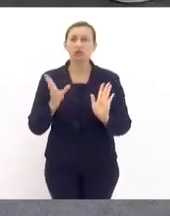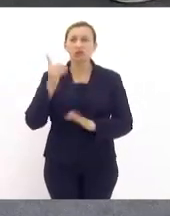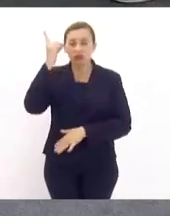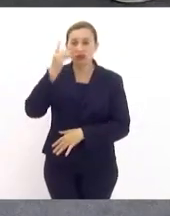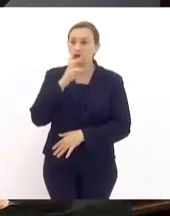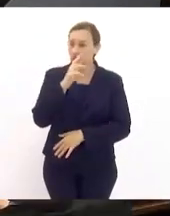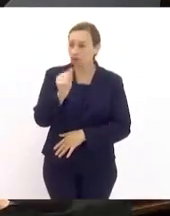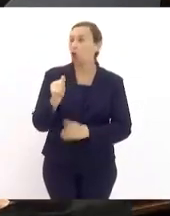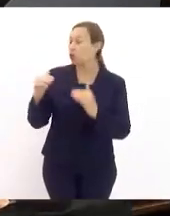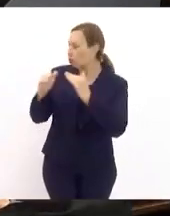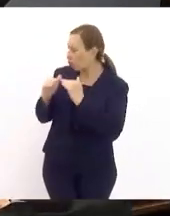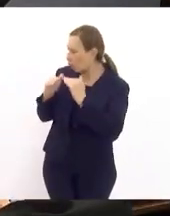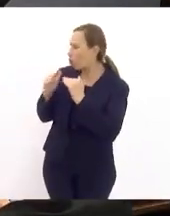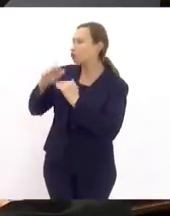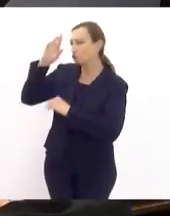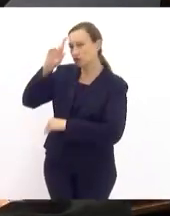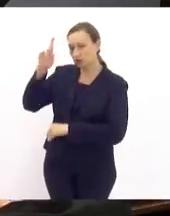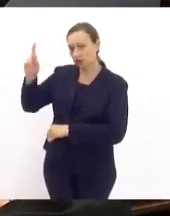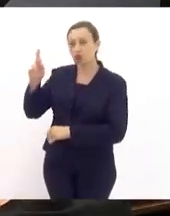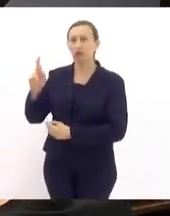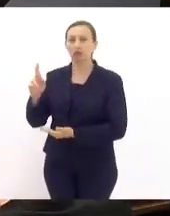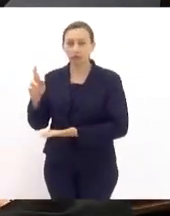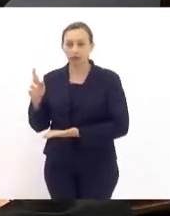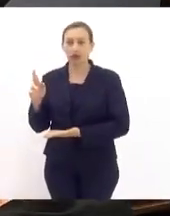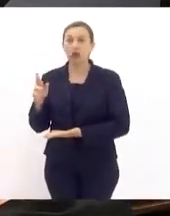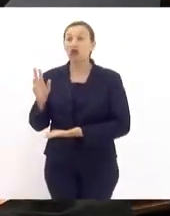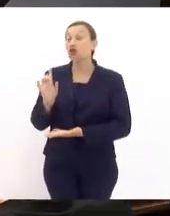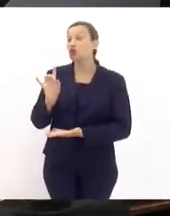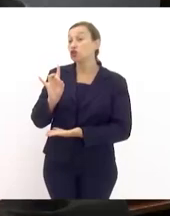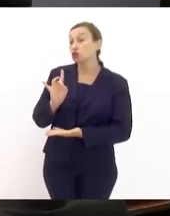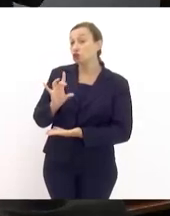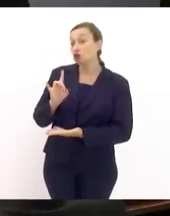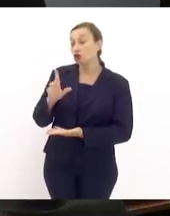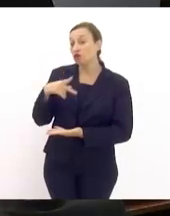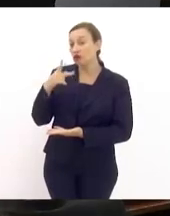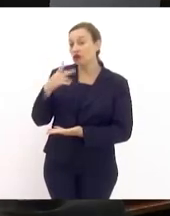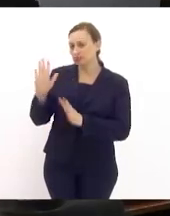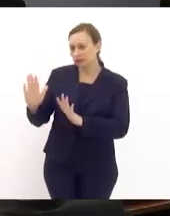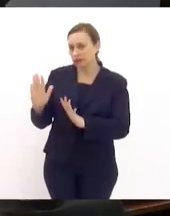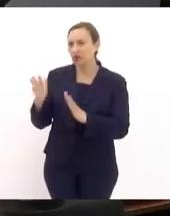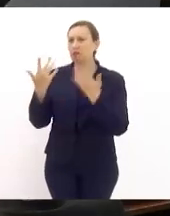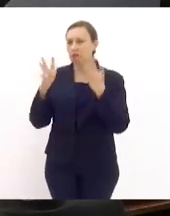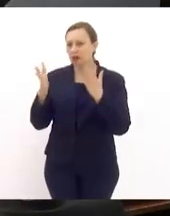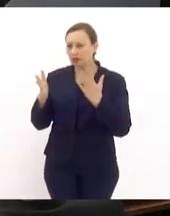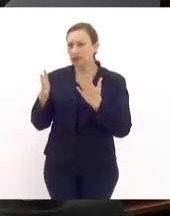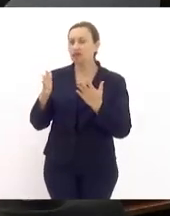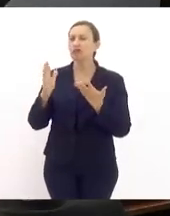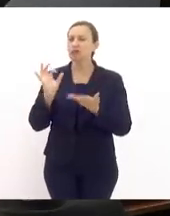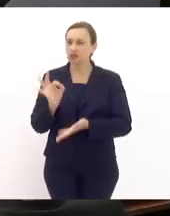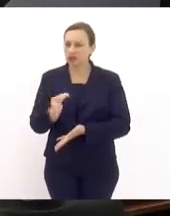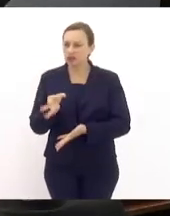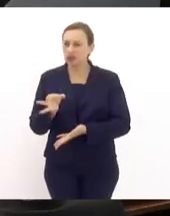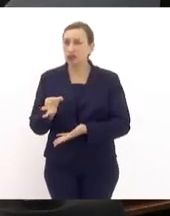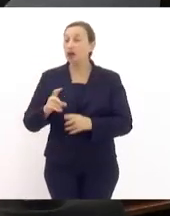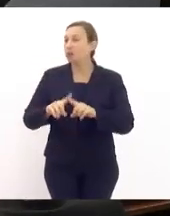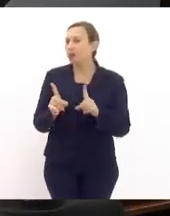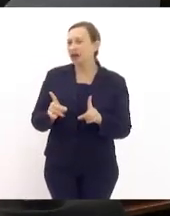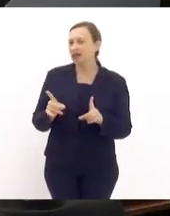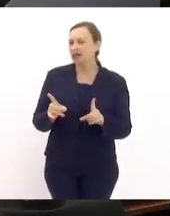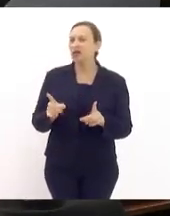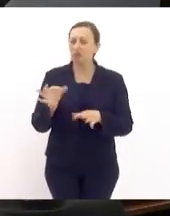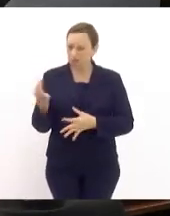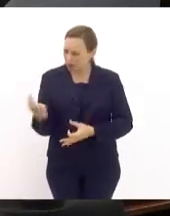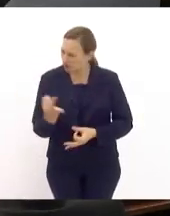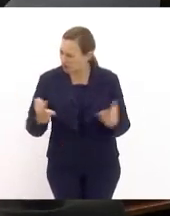eu concordo com Vossa Excelência. Eu tô só dando a Vossa Excelência a sugestão, Vossa Excelência, para tramitar, mas perfeito, não, isto perfeito.